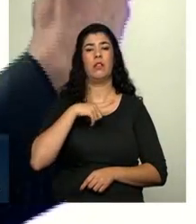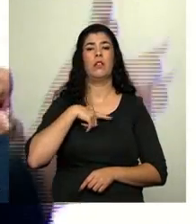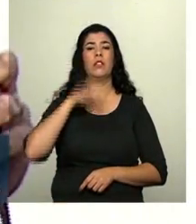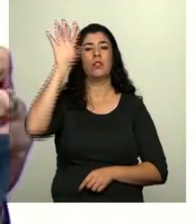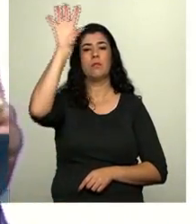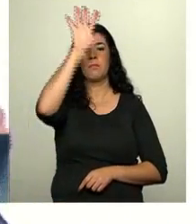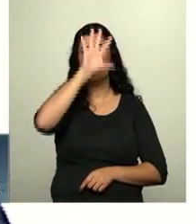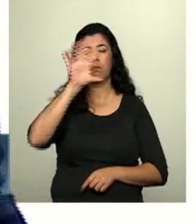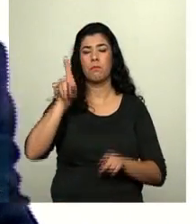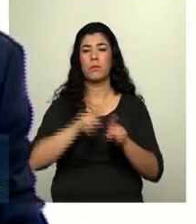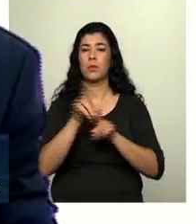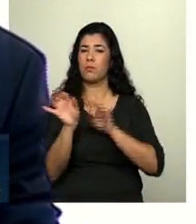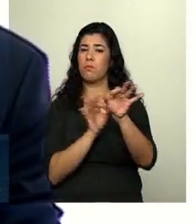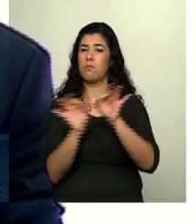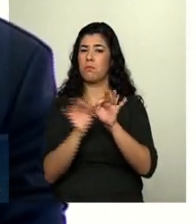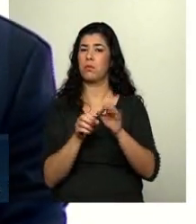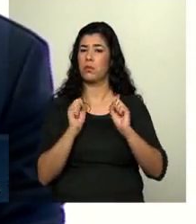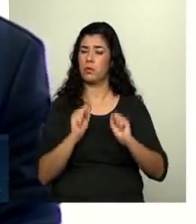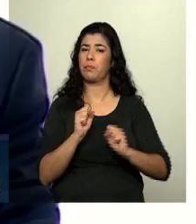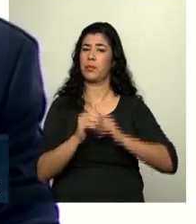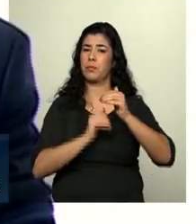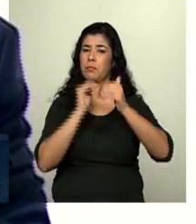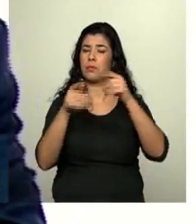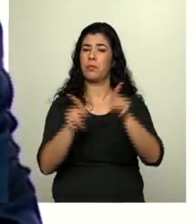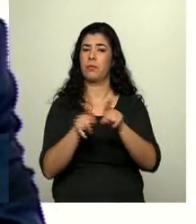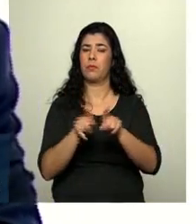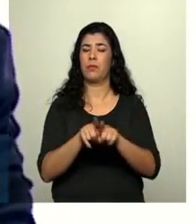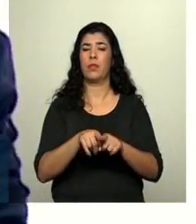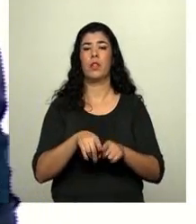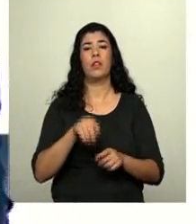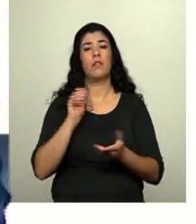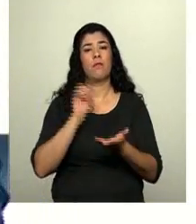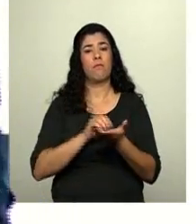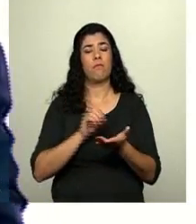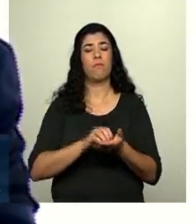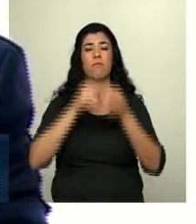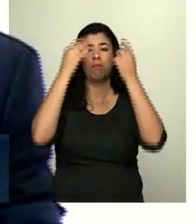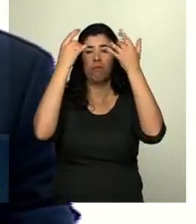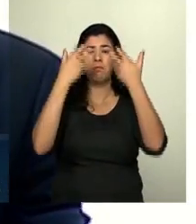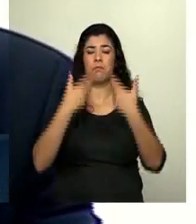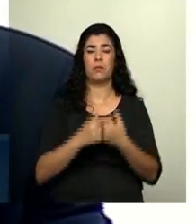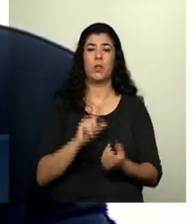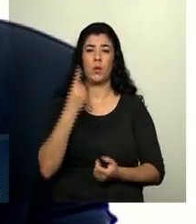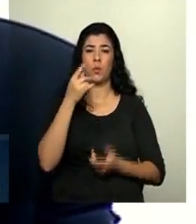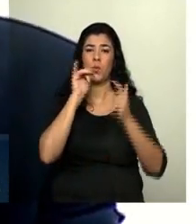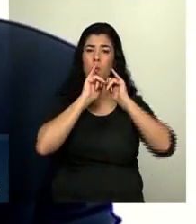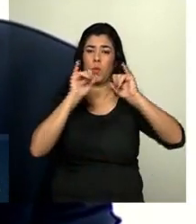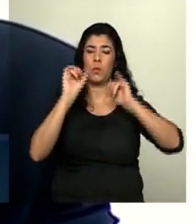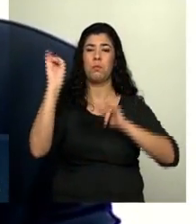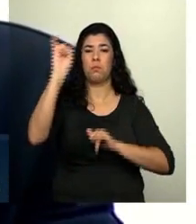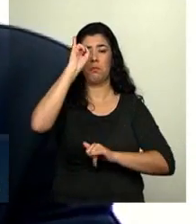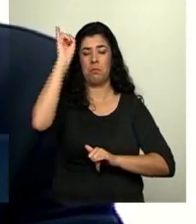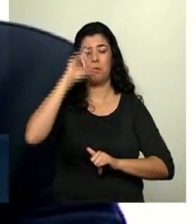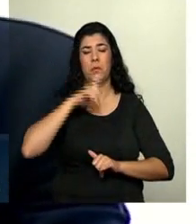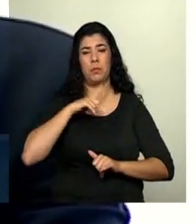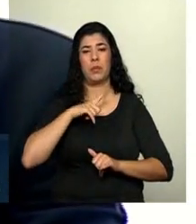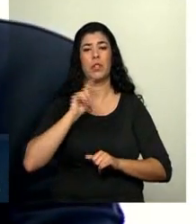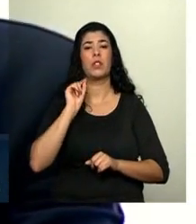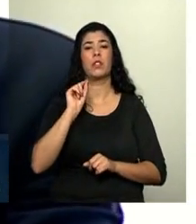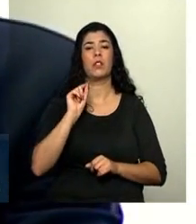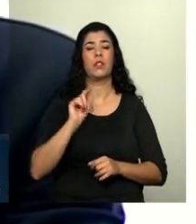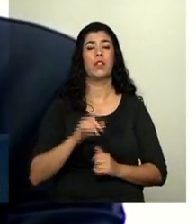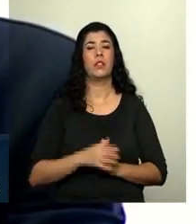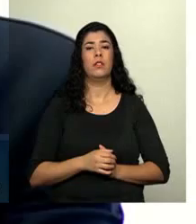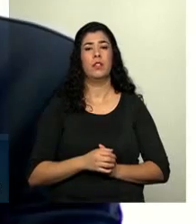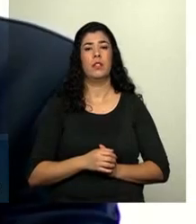para para que isso possa acontecer eh um dado que não foi citado pelo Ministro mas eu acho relevante aqui até citar é